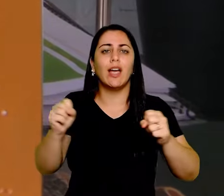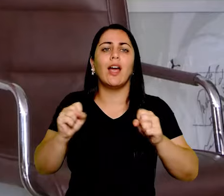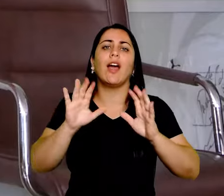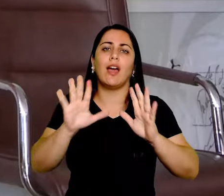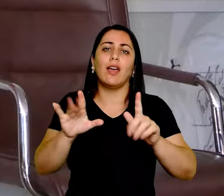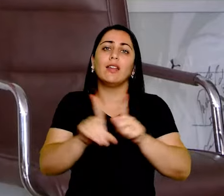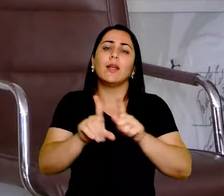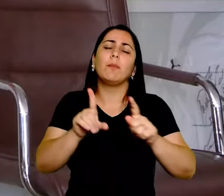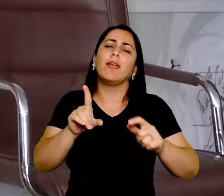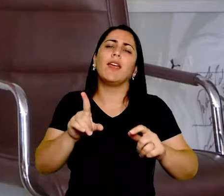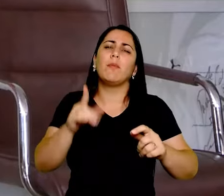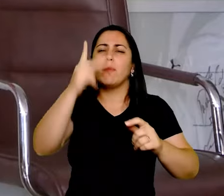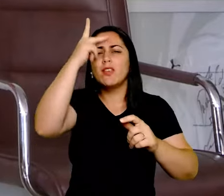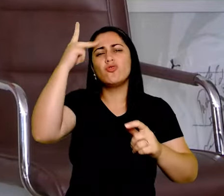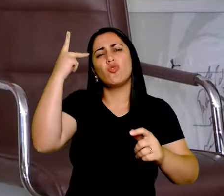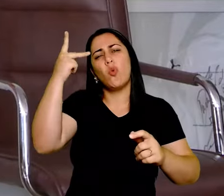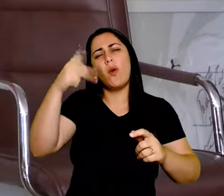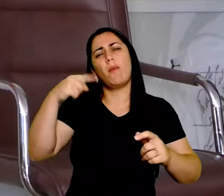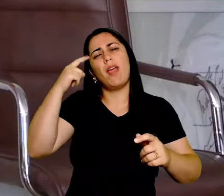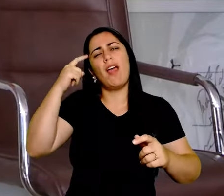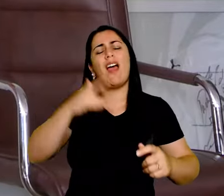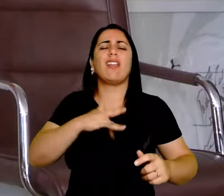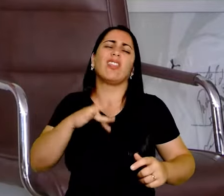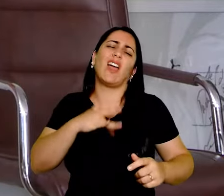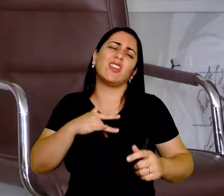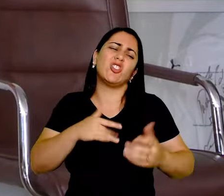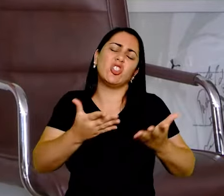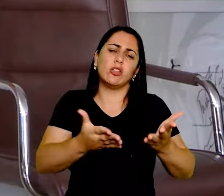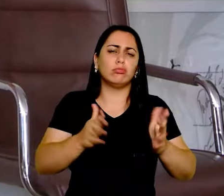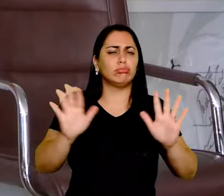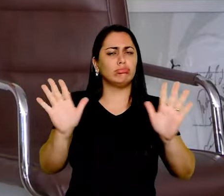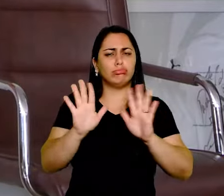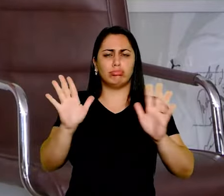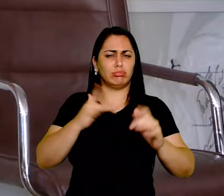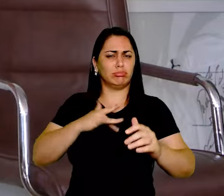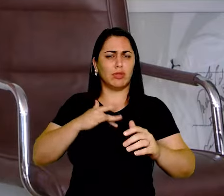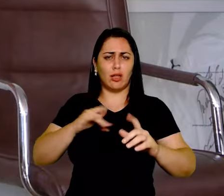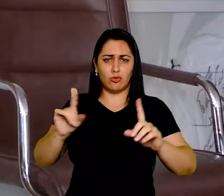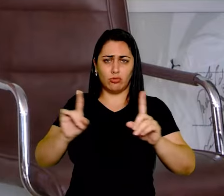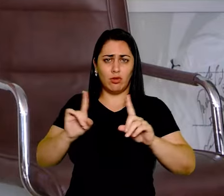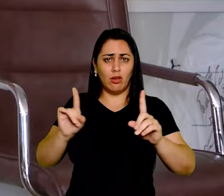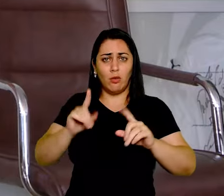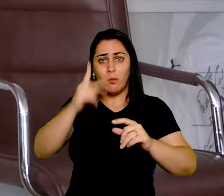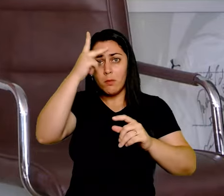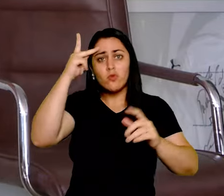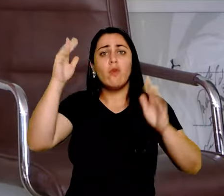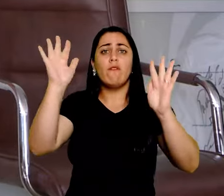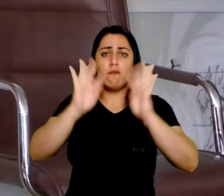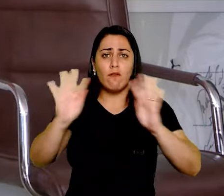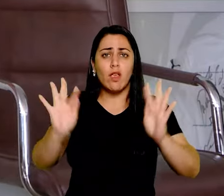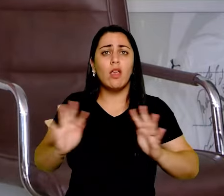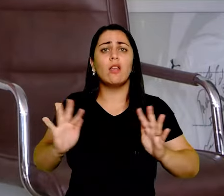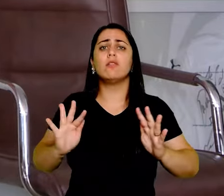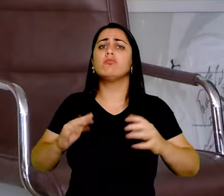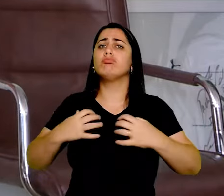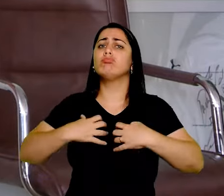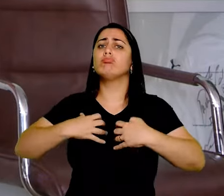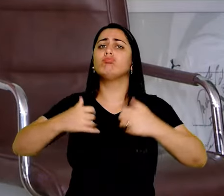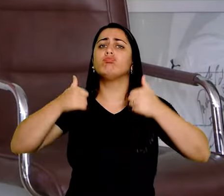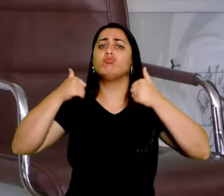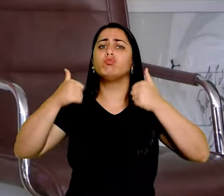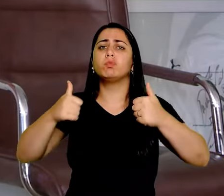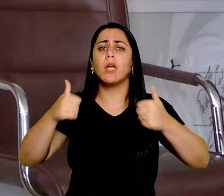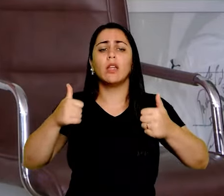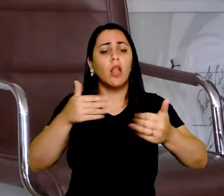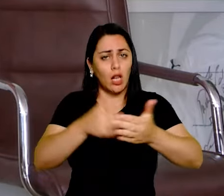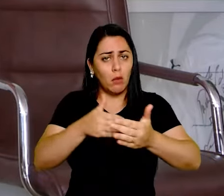é triste quando as pessoas olham com dó e piedade, tadinho. E não existe tadinho. São pessoas felizes,